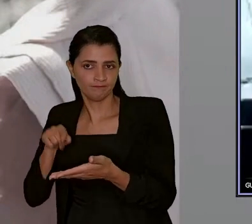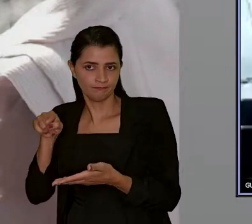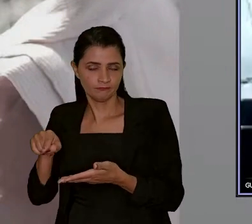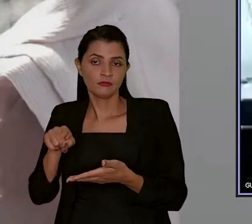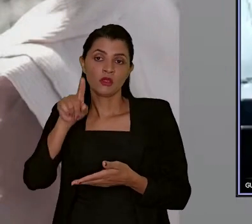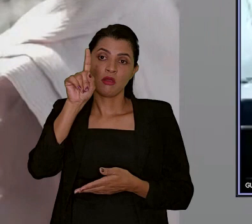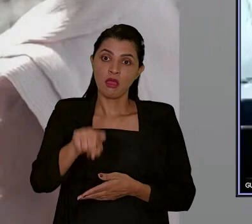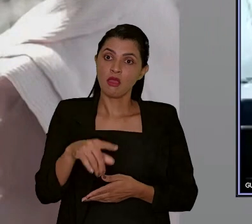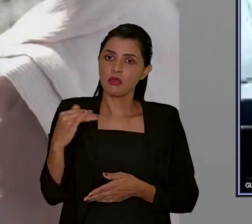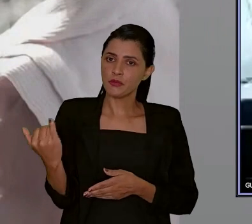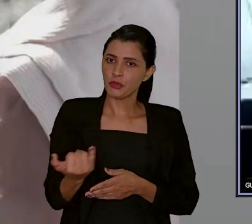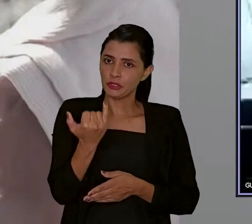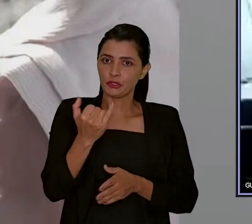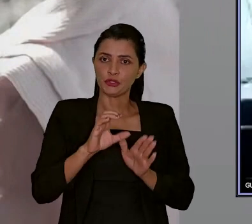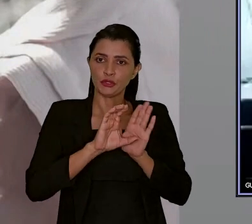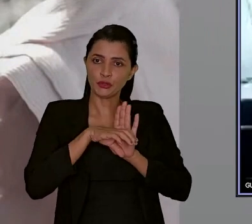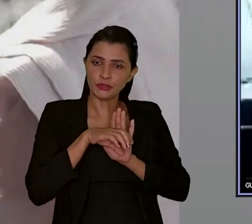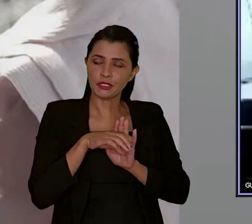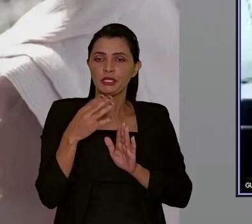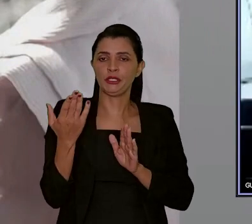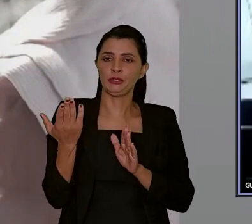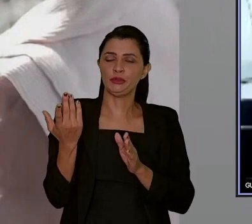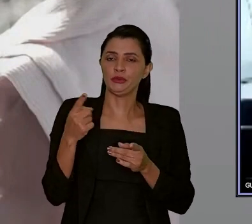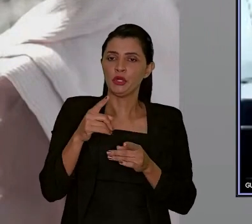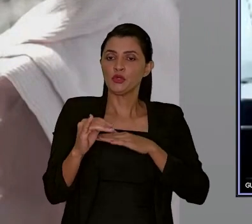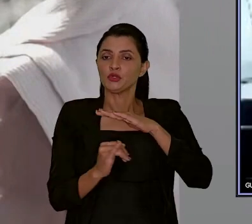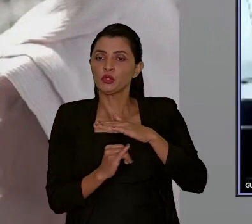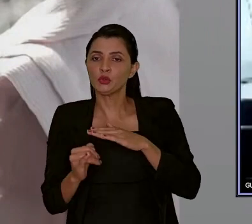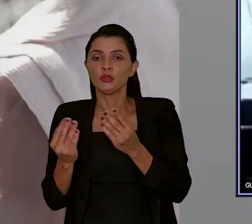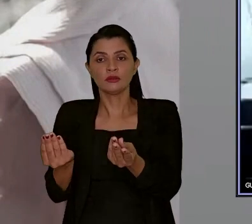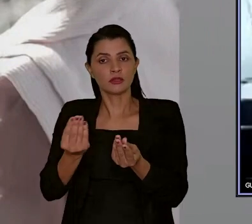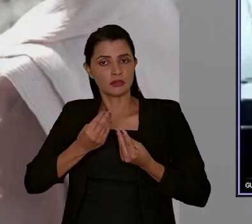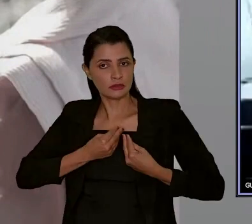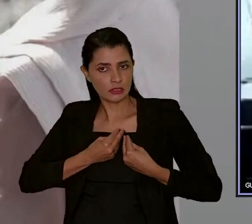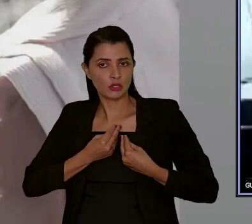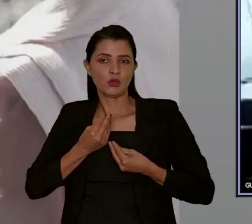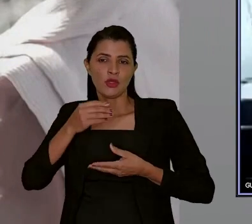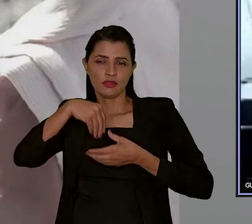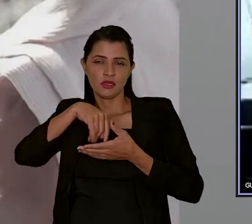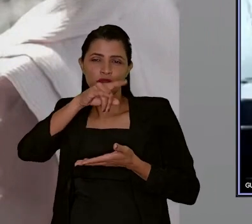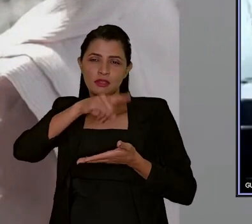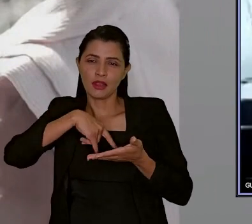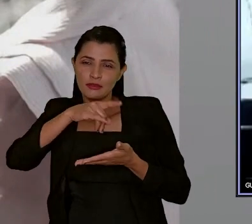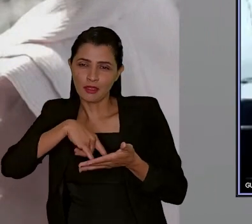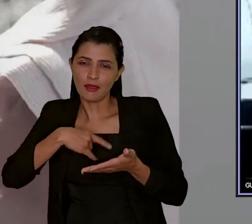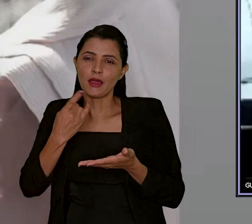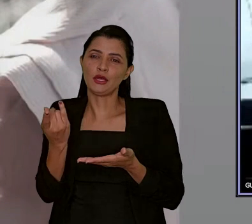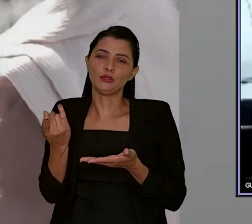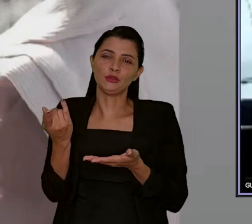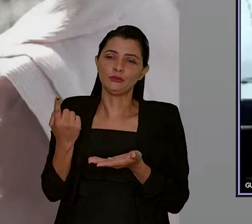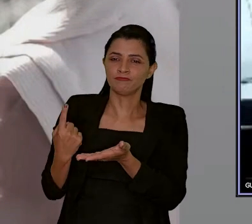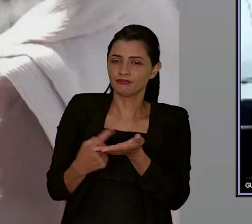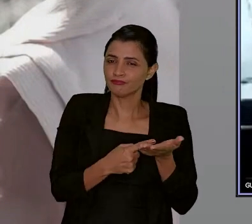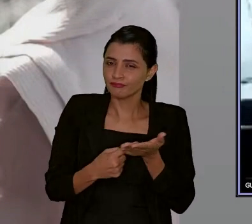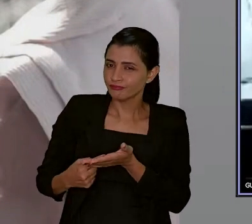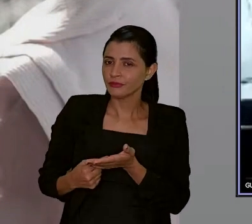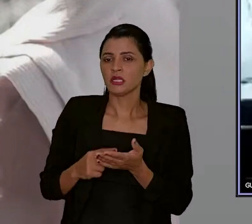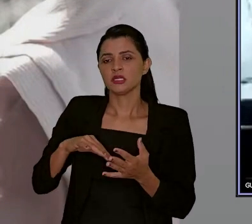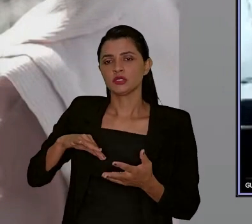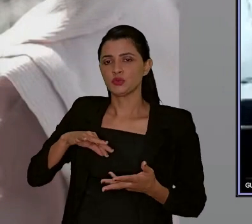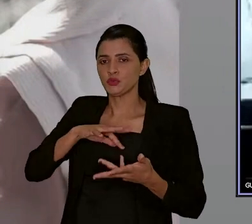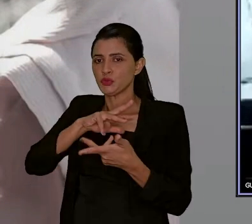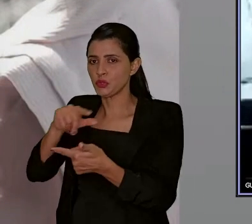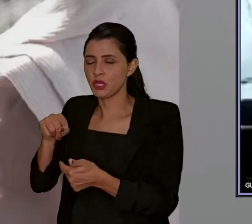noções, os institutos que são trazidos em tratados e convenções internacionais, eles não vão